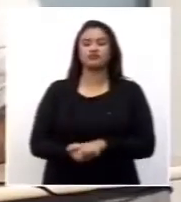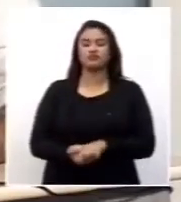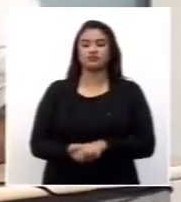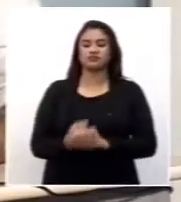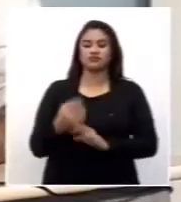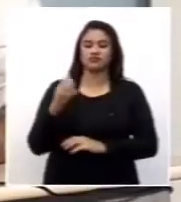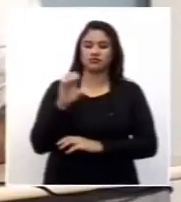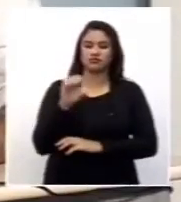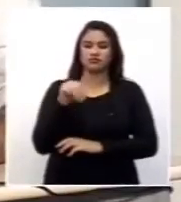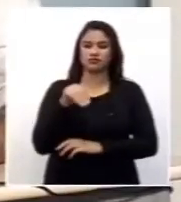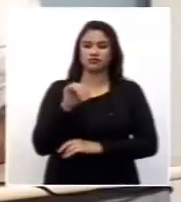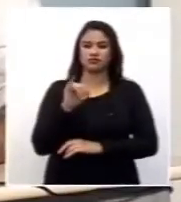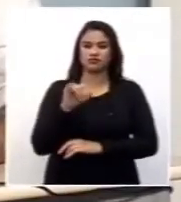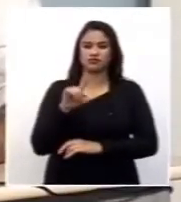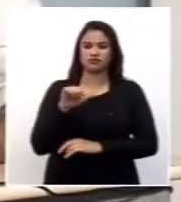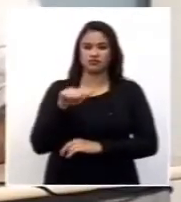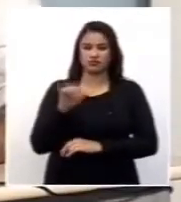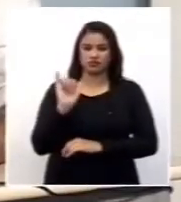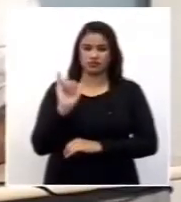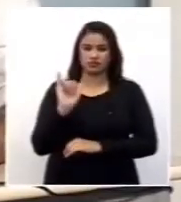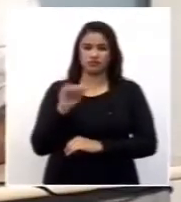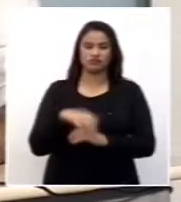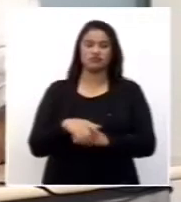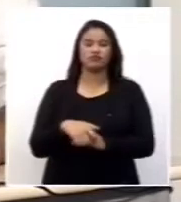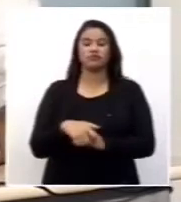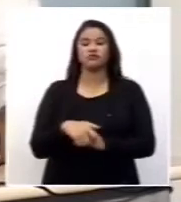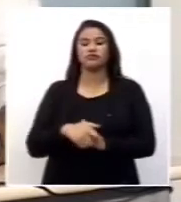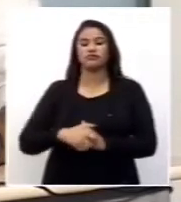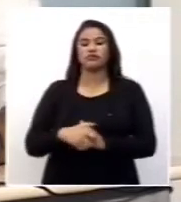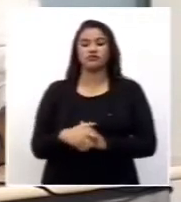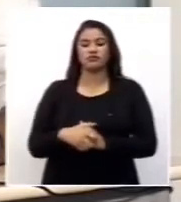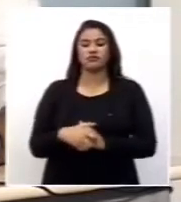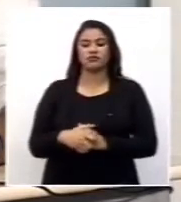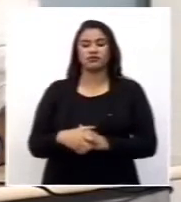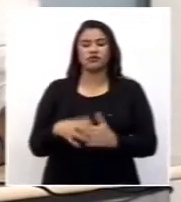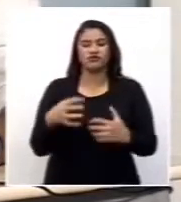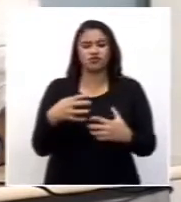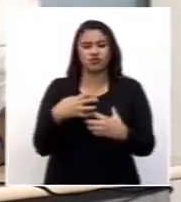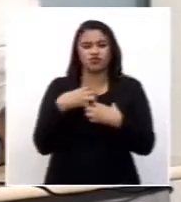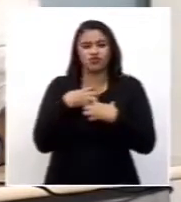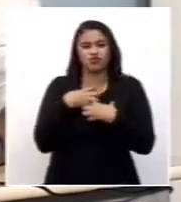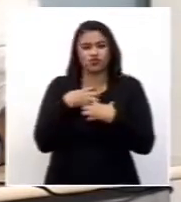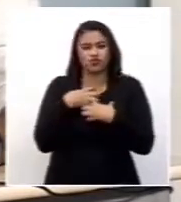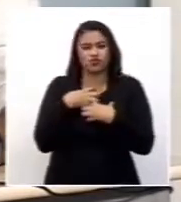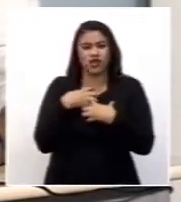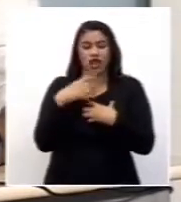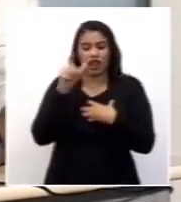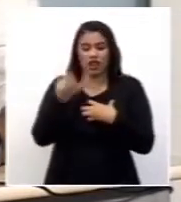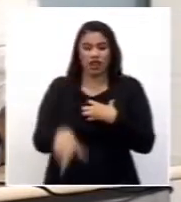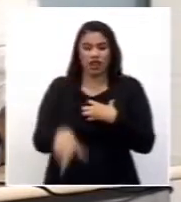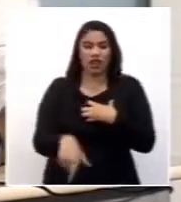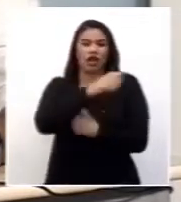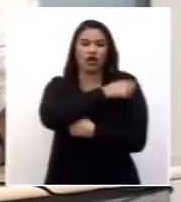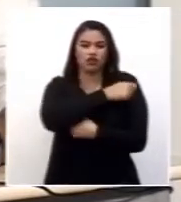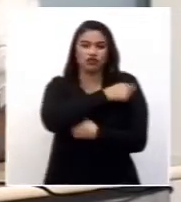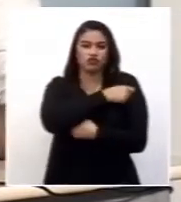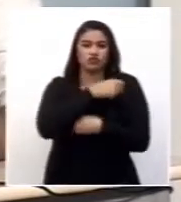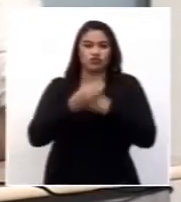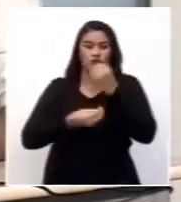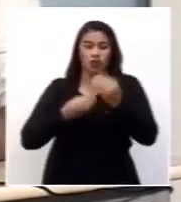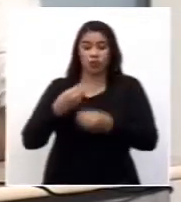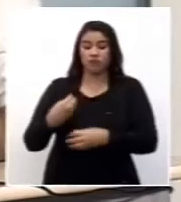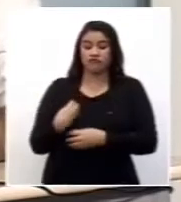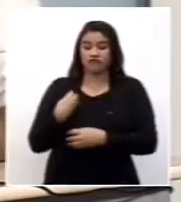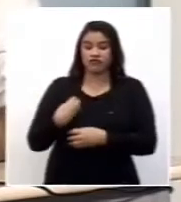professora Emily diz que levar em conta, então, o emocional do aluno e os recursos. Lembrando Perfeito. que